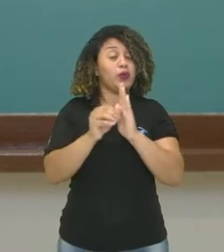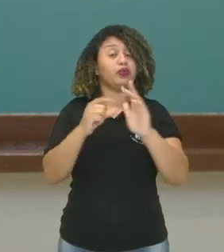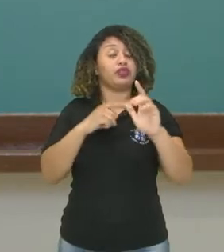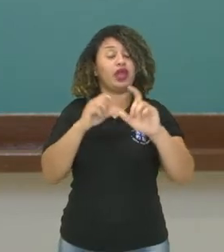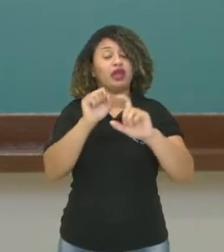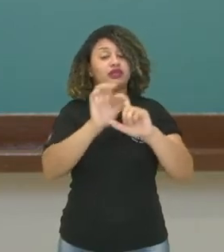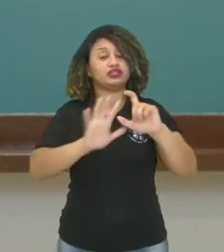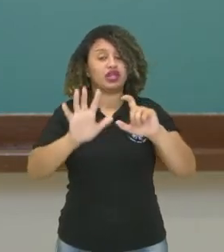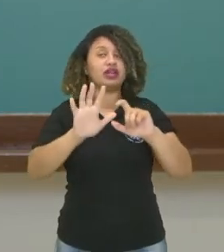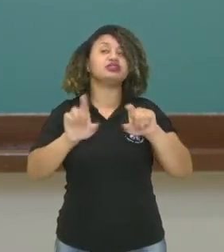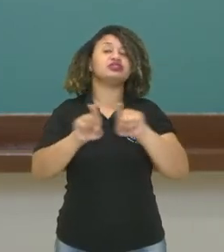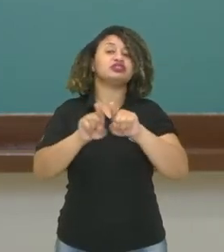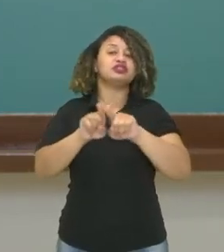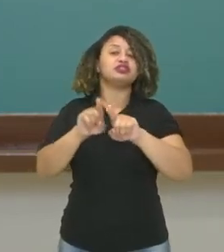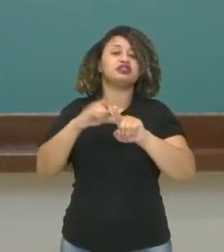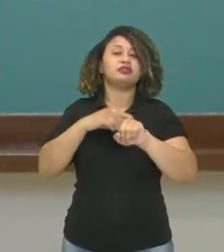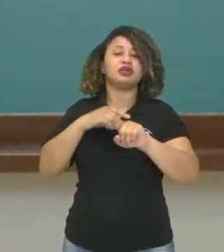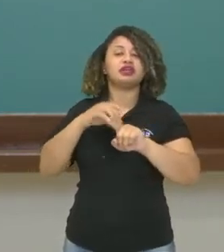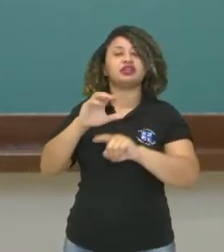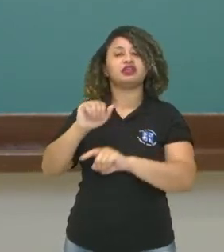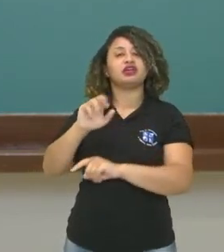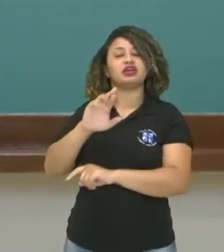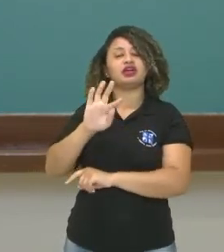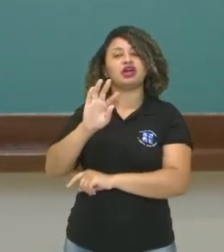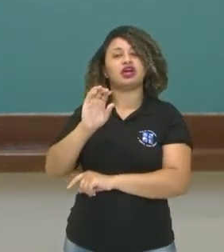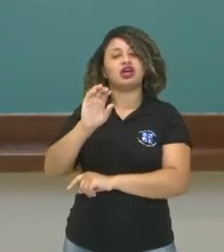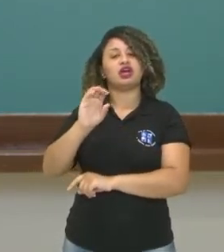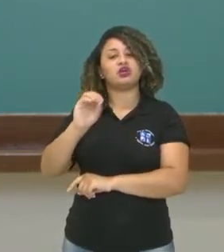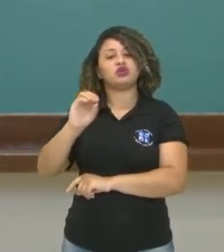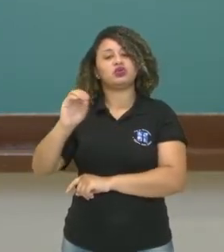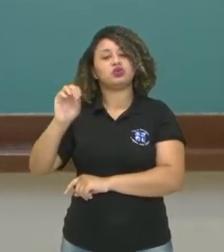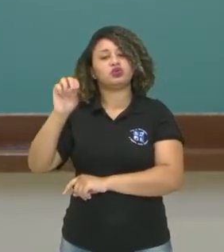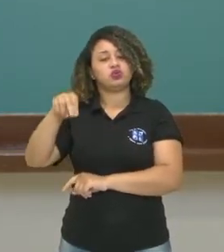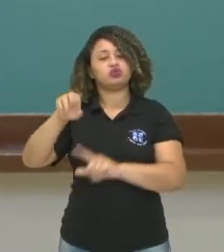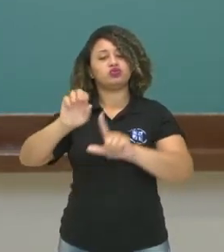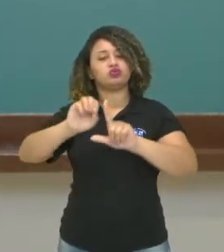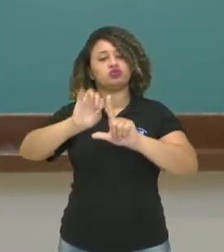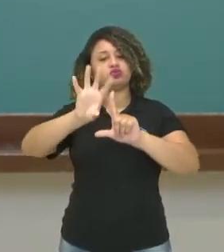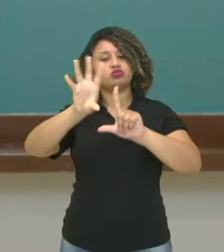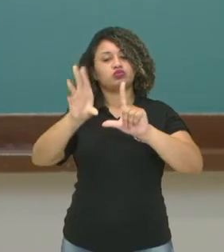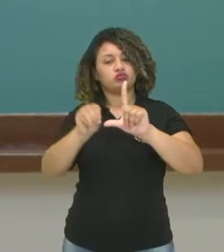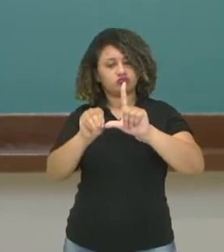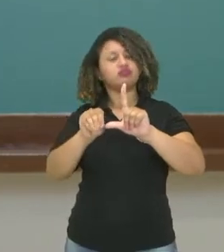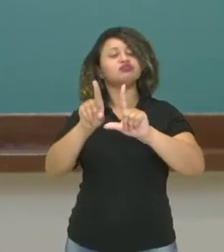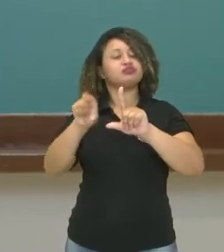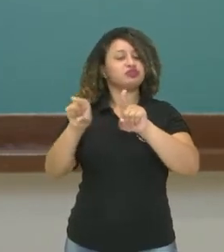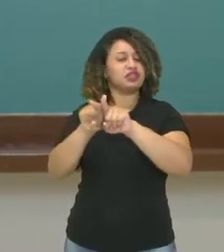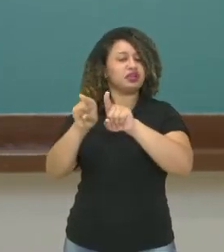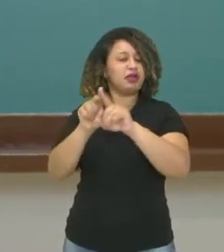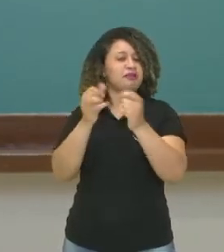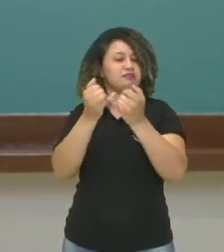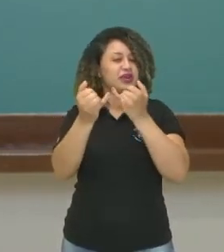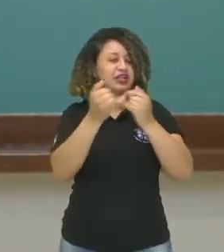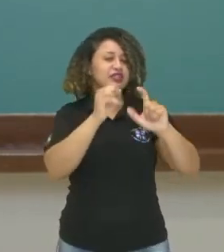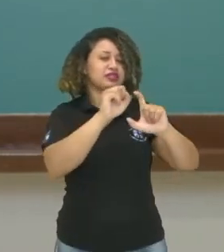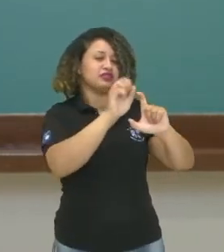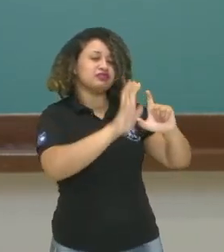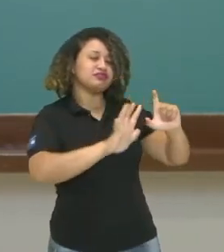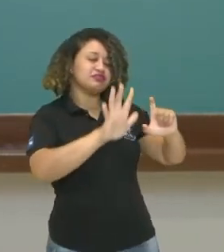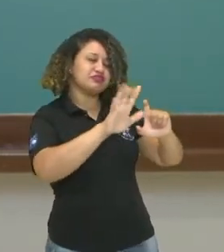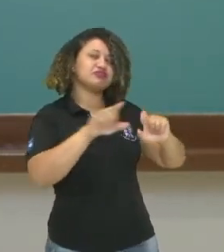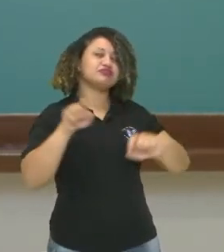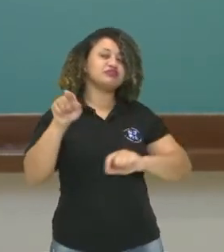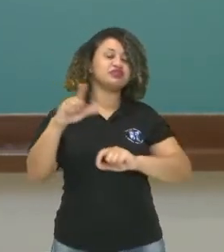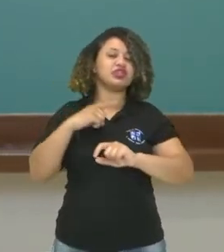cartoon, que se assemelha um pouco com a charge, é um texto de linguagem verbal e não verbal, que possui apenas